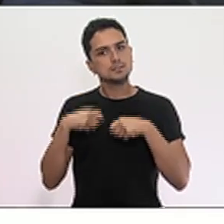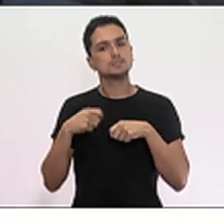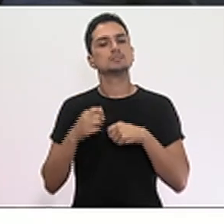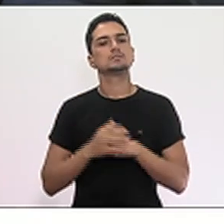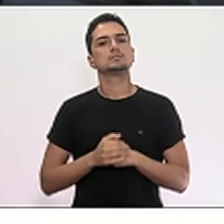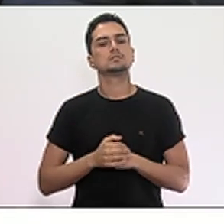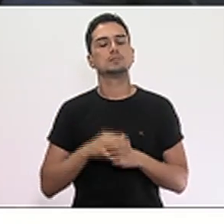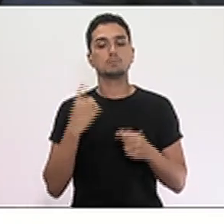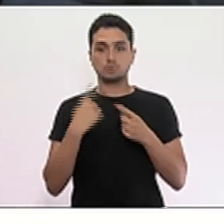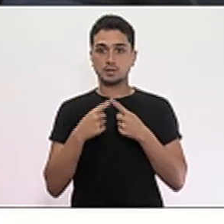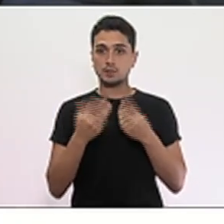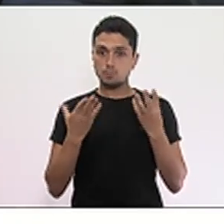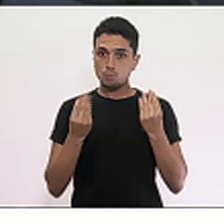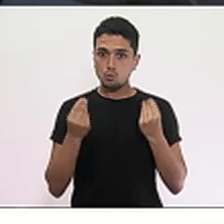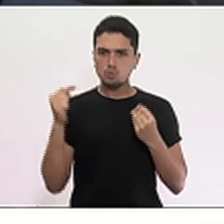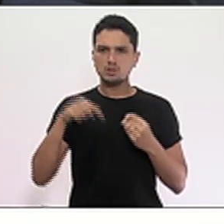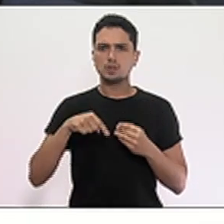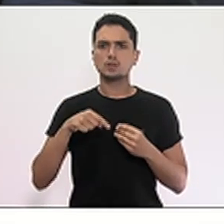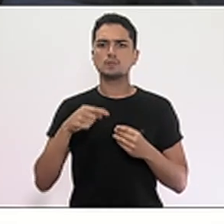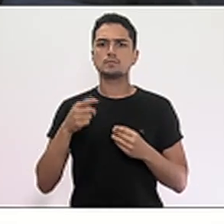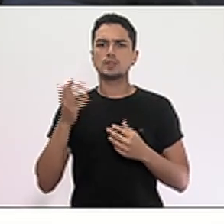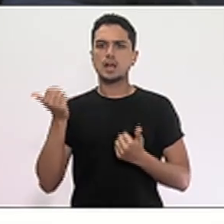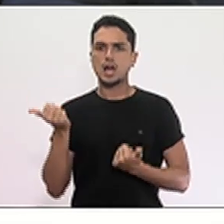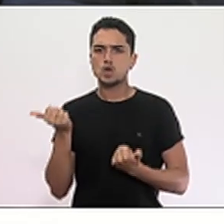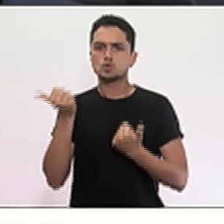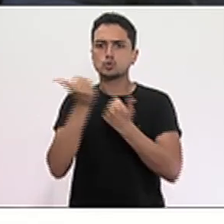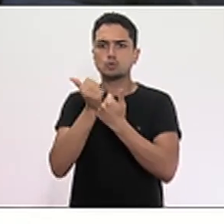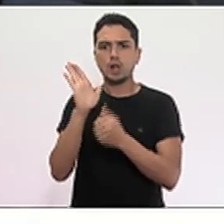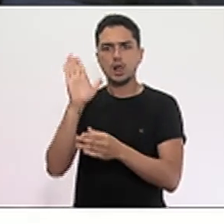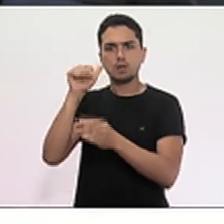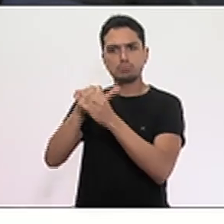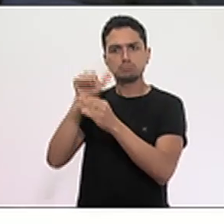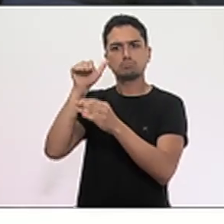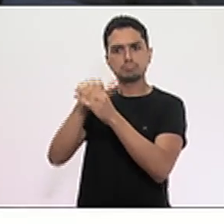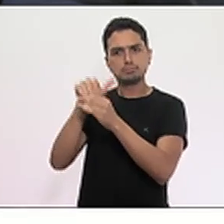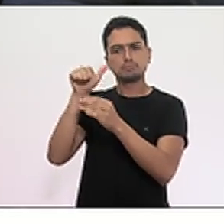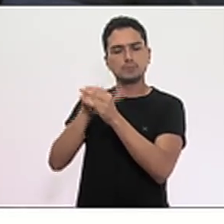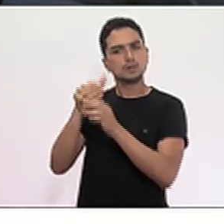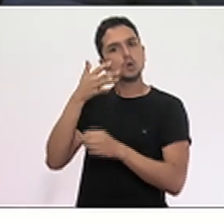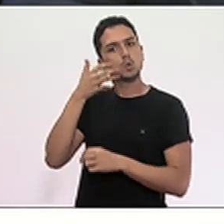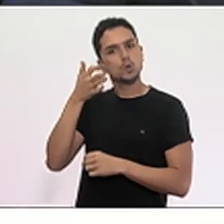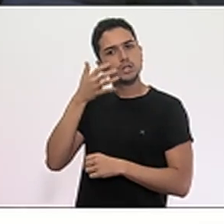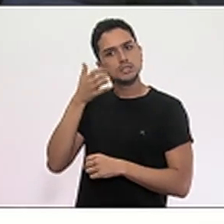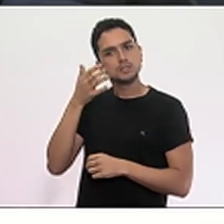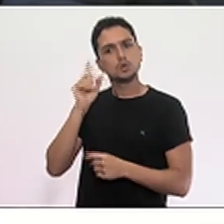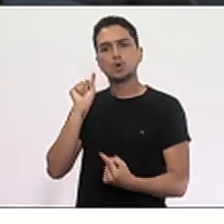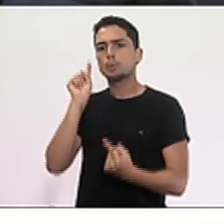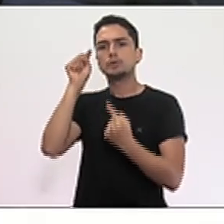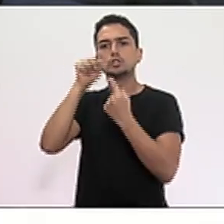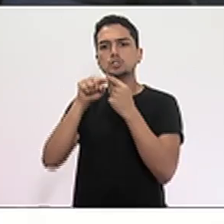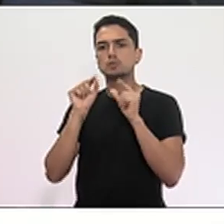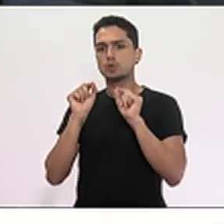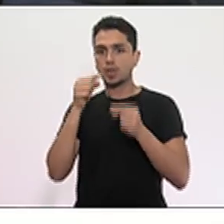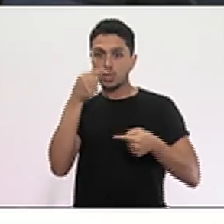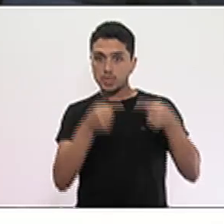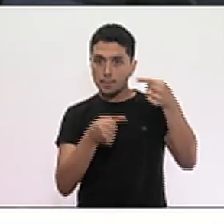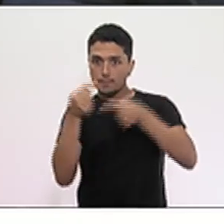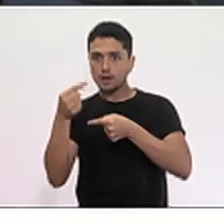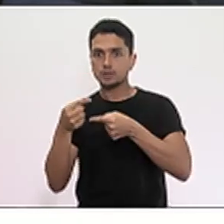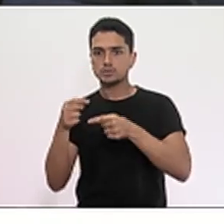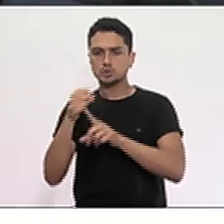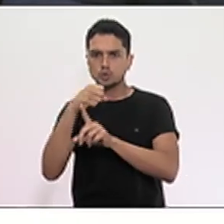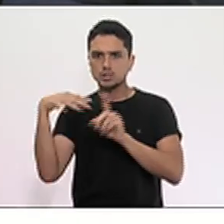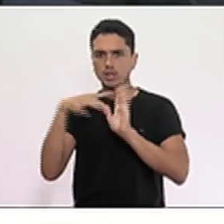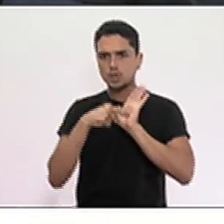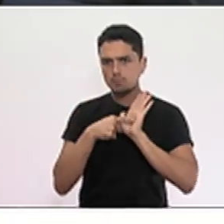nós, muitos aqui, ajudou a elegê-lo, no intuito de fazer um debate e mostrar para a sociedade que